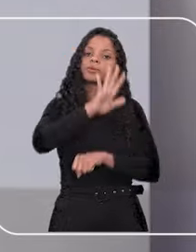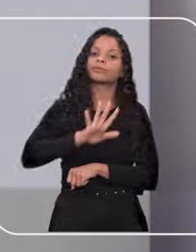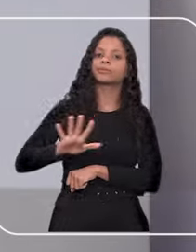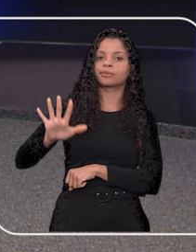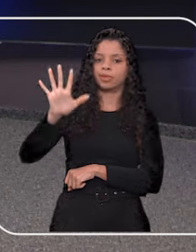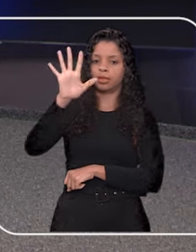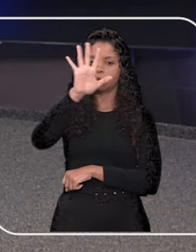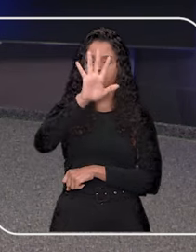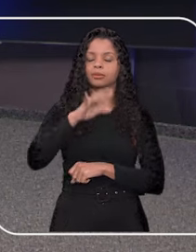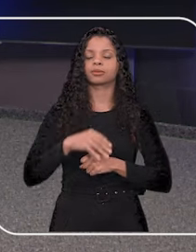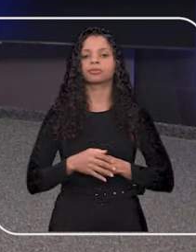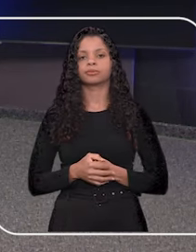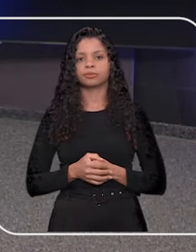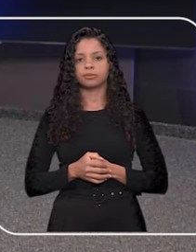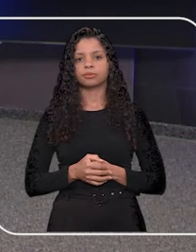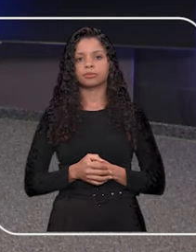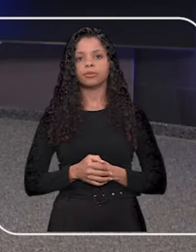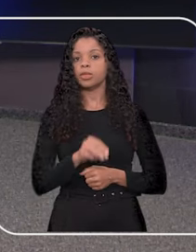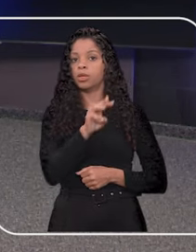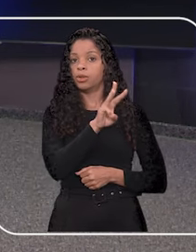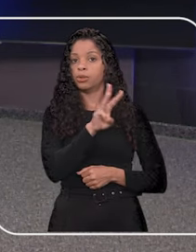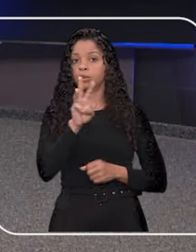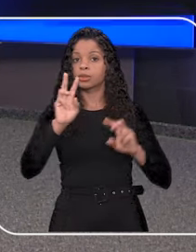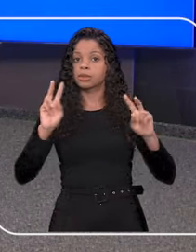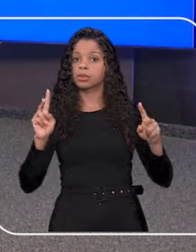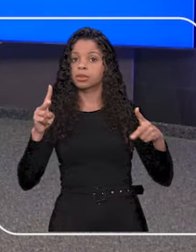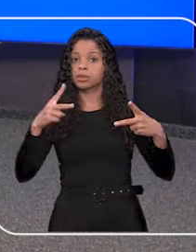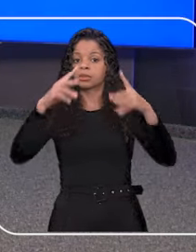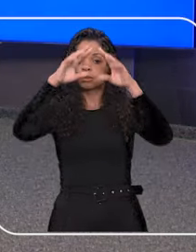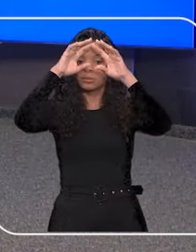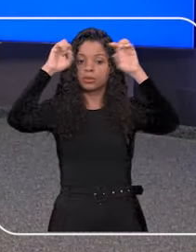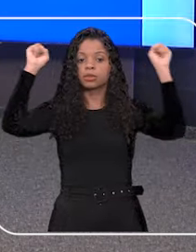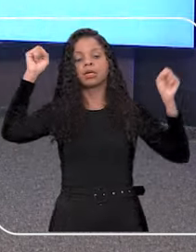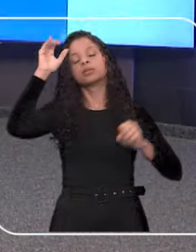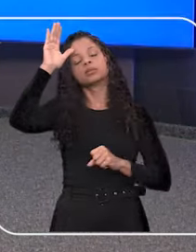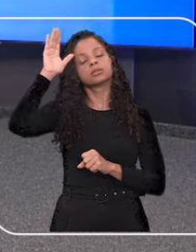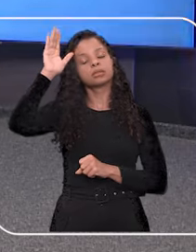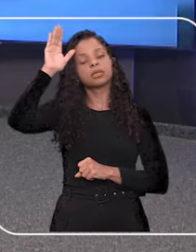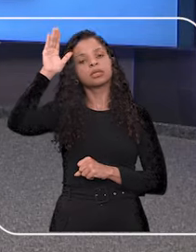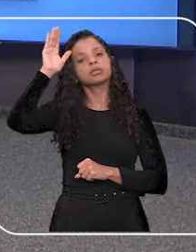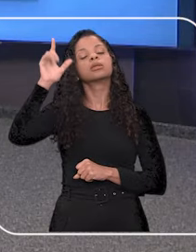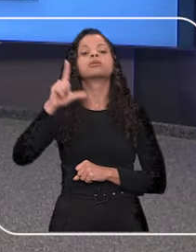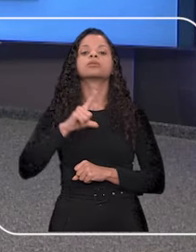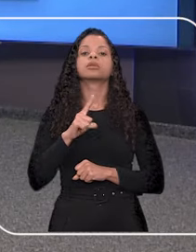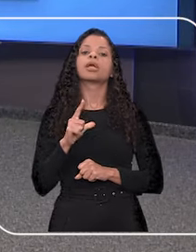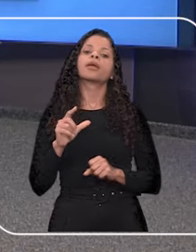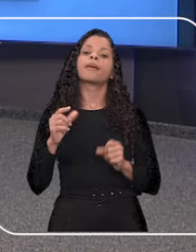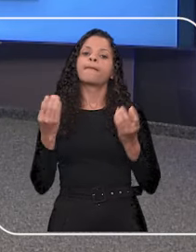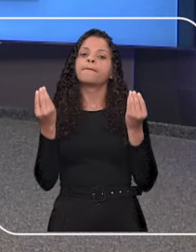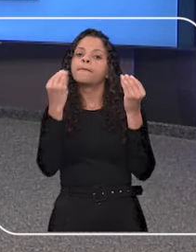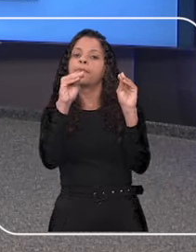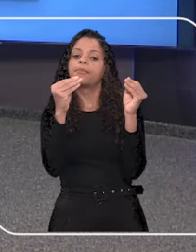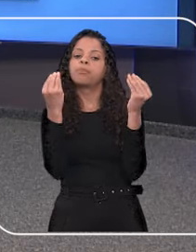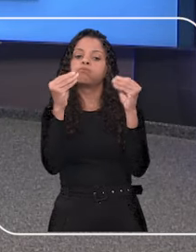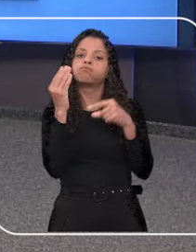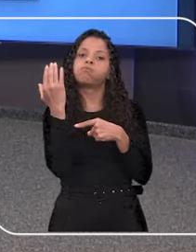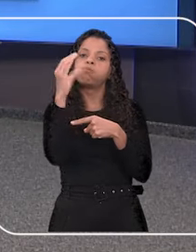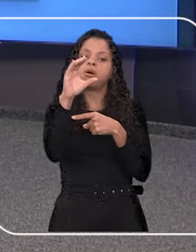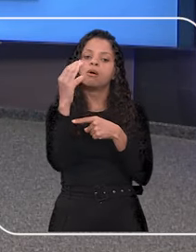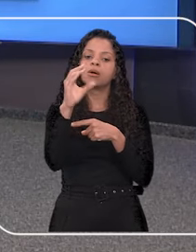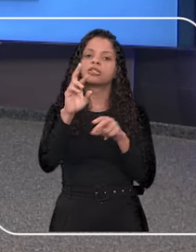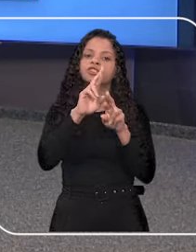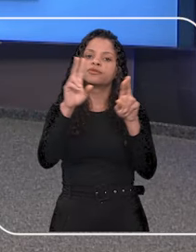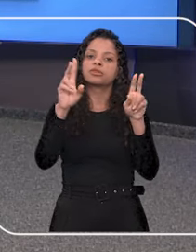país periodicamente o site do Tribunal da Cidadania traz diferentes publicações sobre a